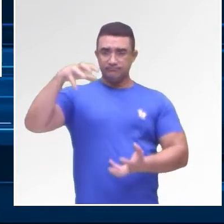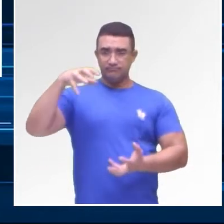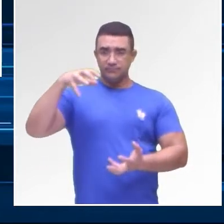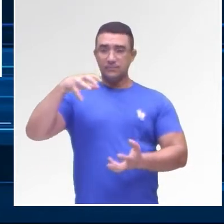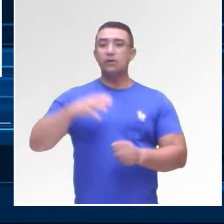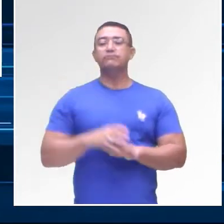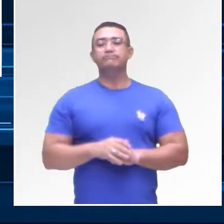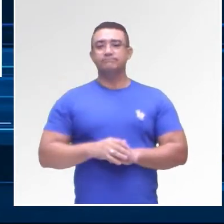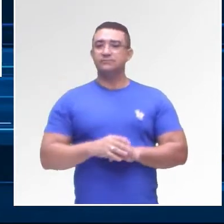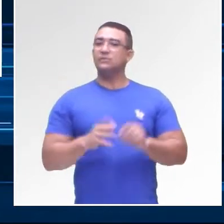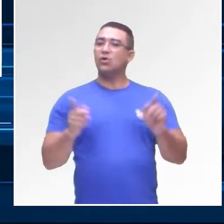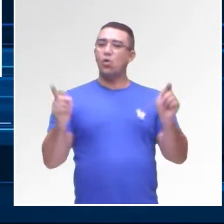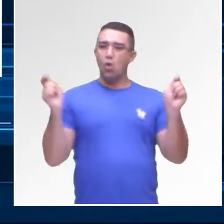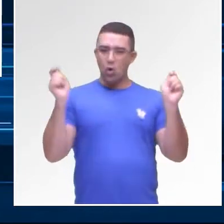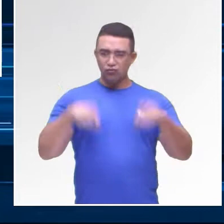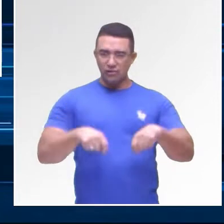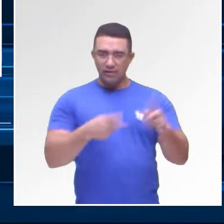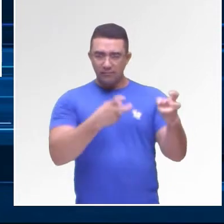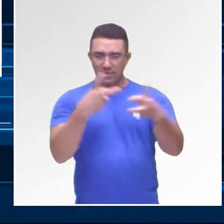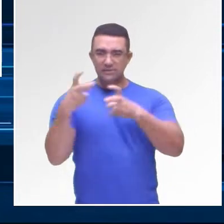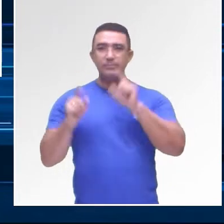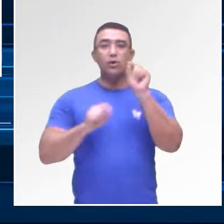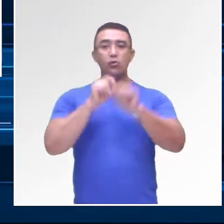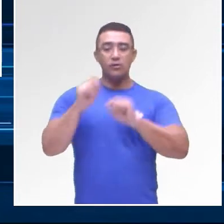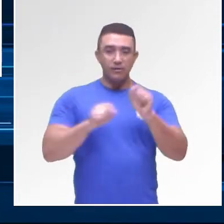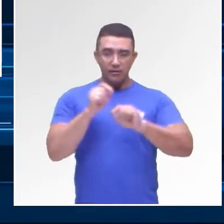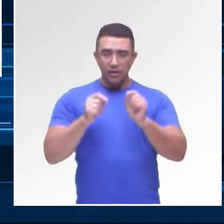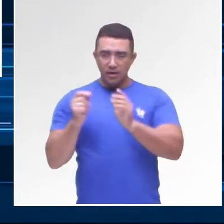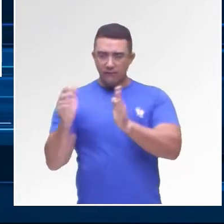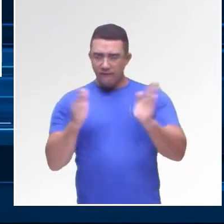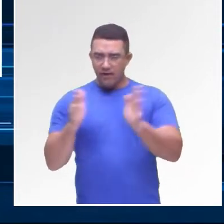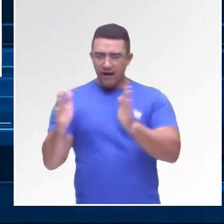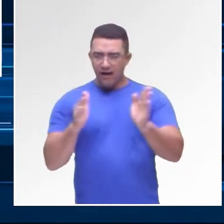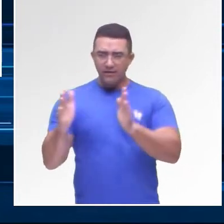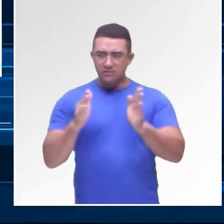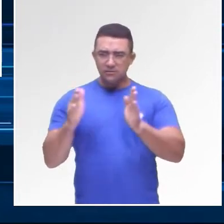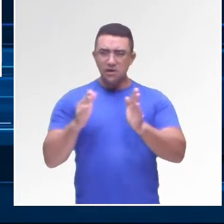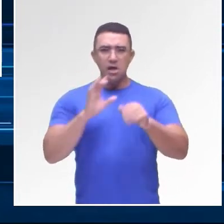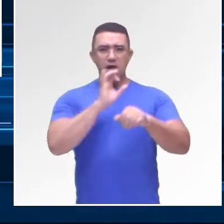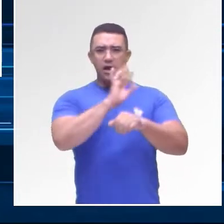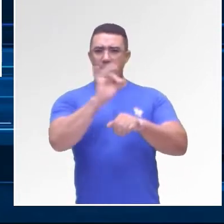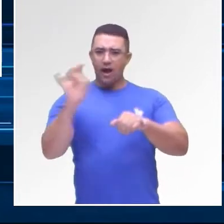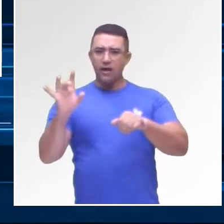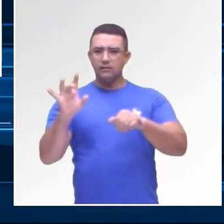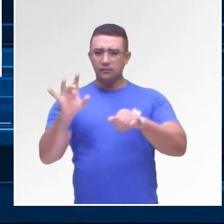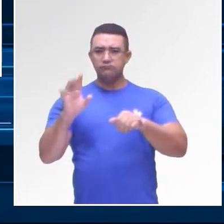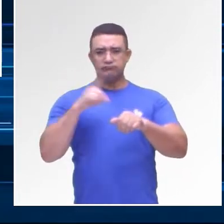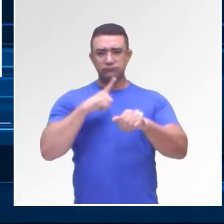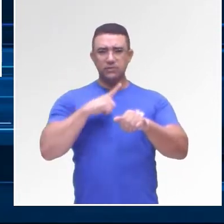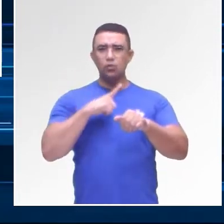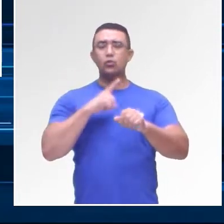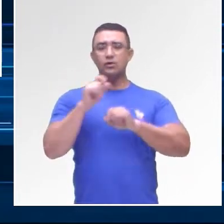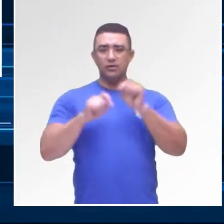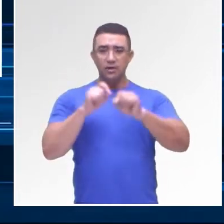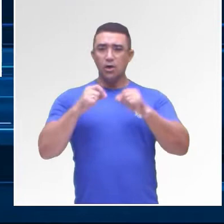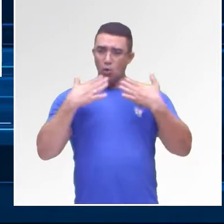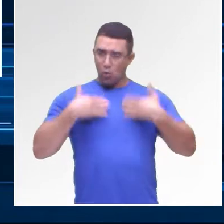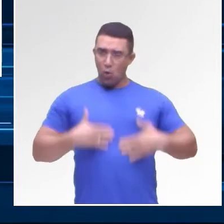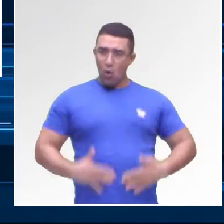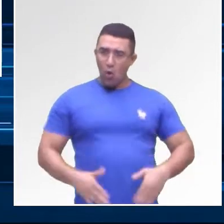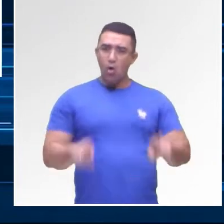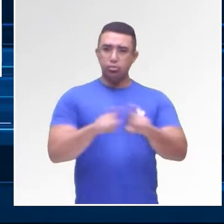como todas as outras fases, a adolescência ela tem as suas próprias características, tanto na questão física quanto na